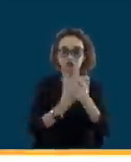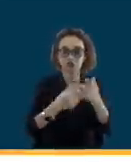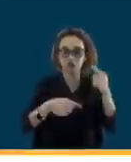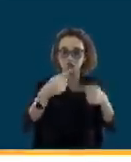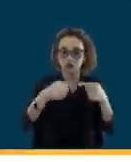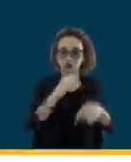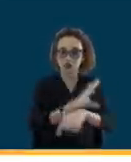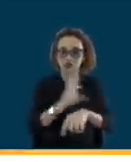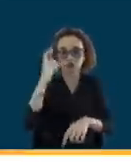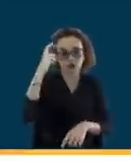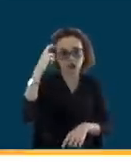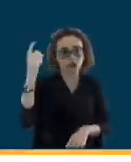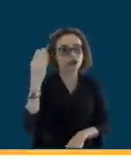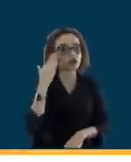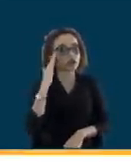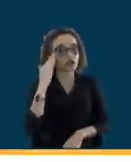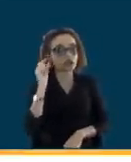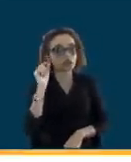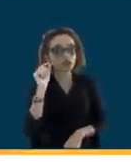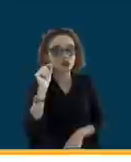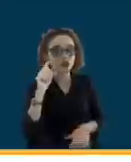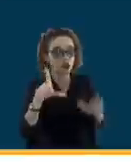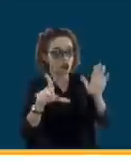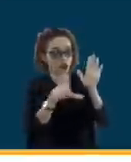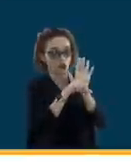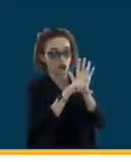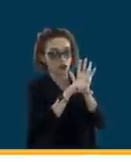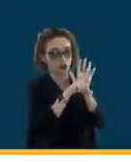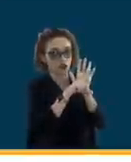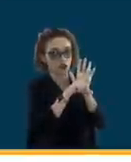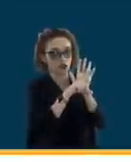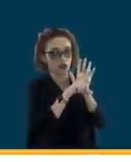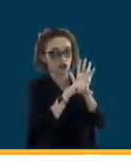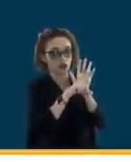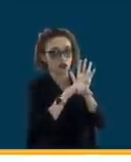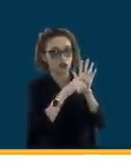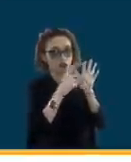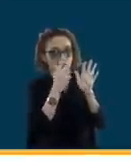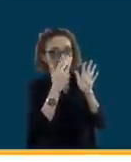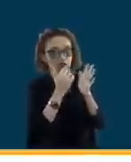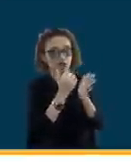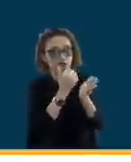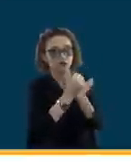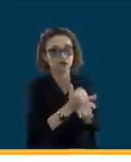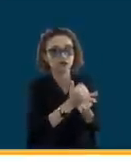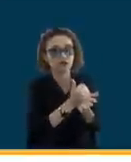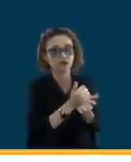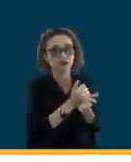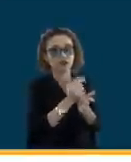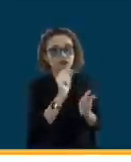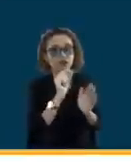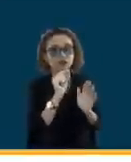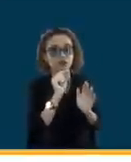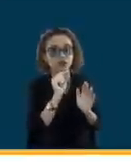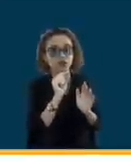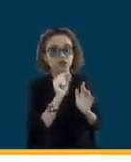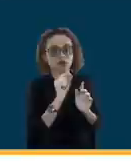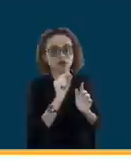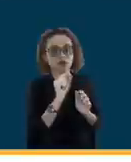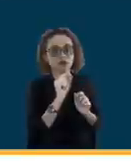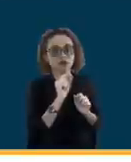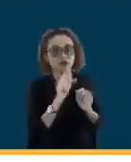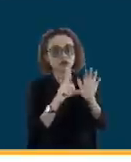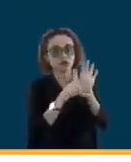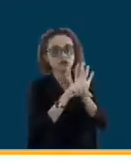da Lei Aldir Blanc, a implementação desta lei, ela consolida também, né? Ela consolida